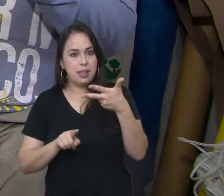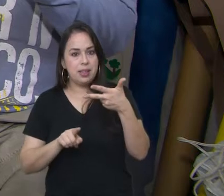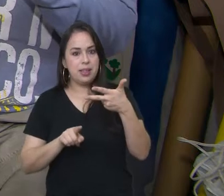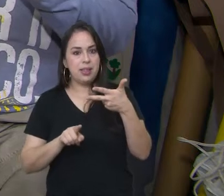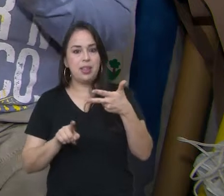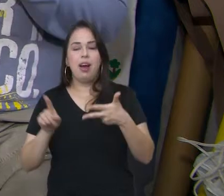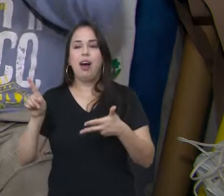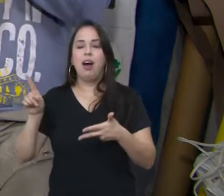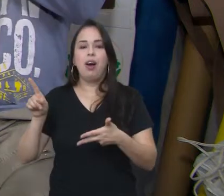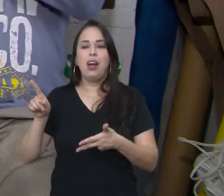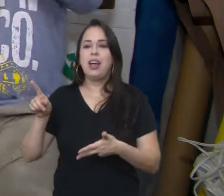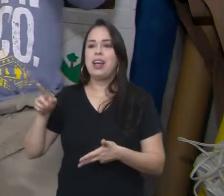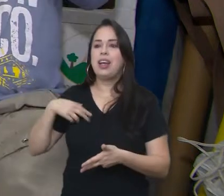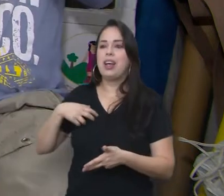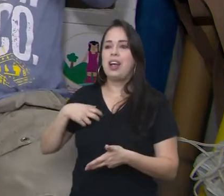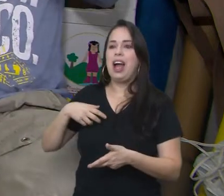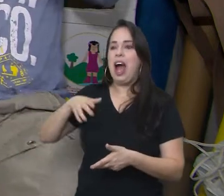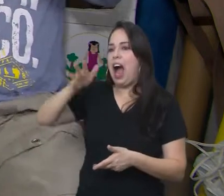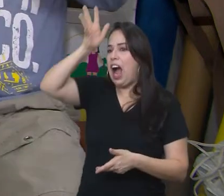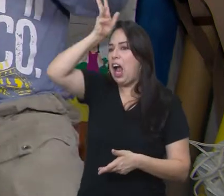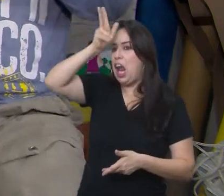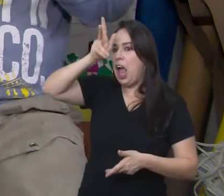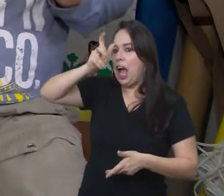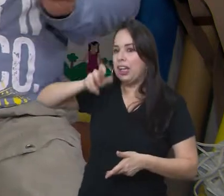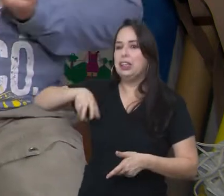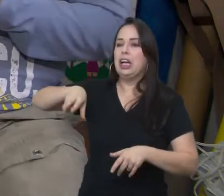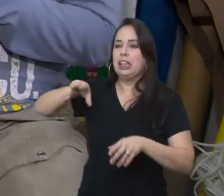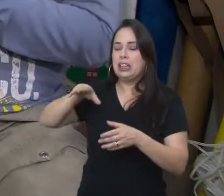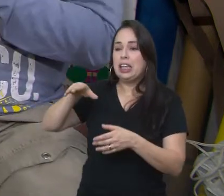O meio ambiente, gente. A galinha.